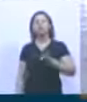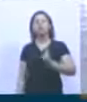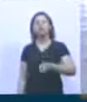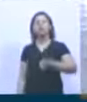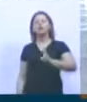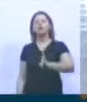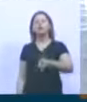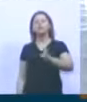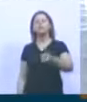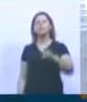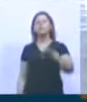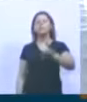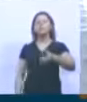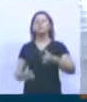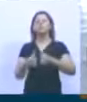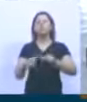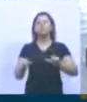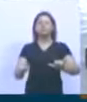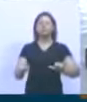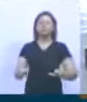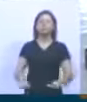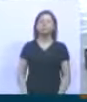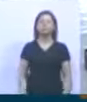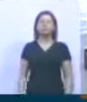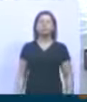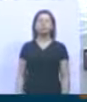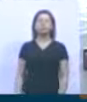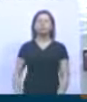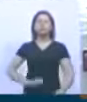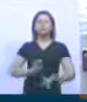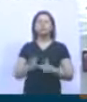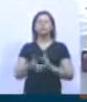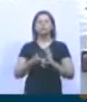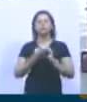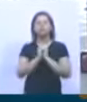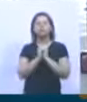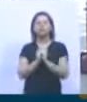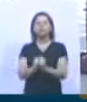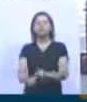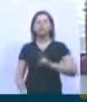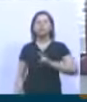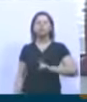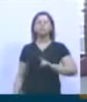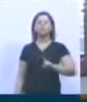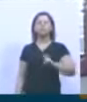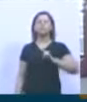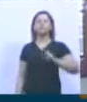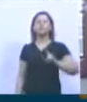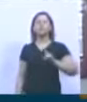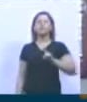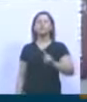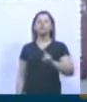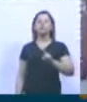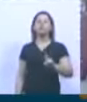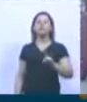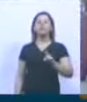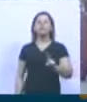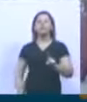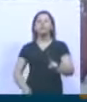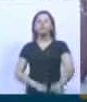pra sempre estarei. Com seus braços, cante com força. Contigo estou. É a voz de Jesus no